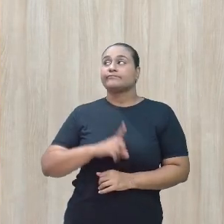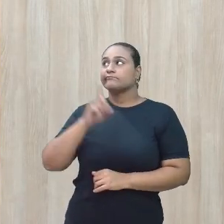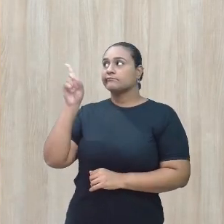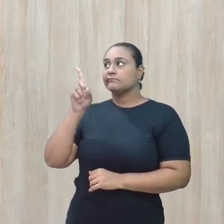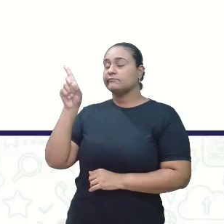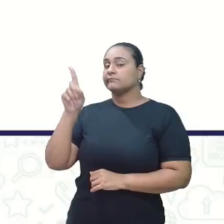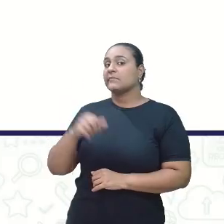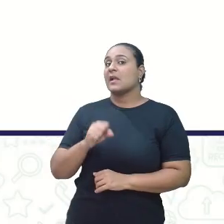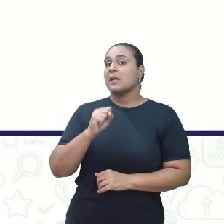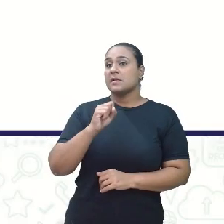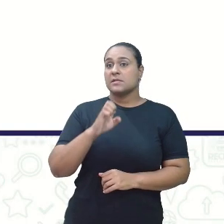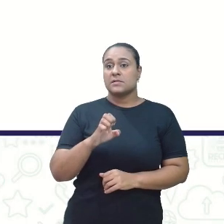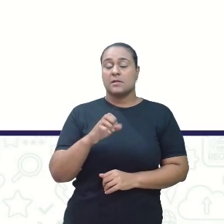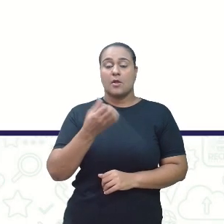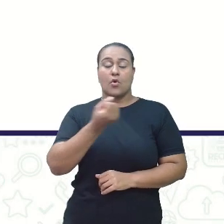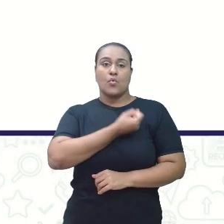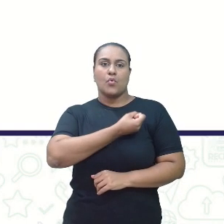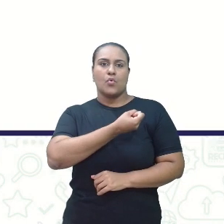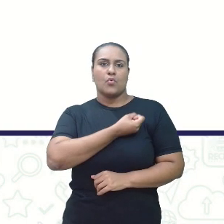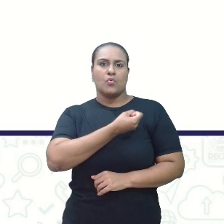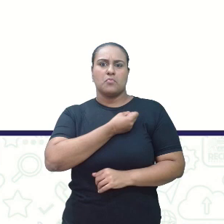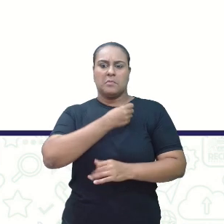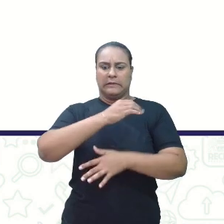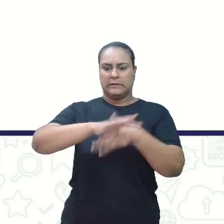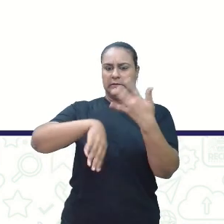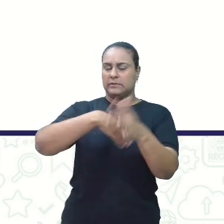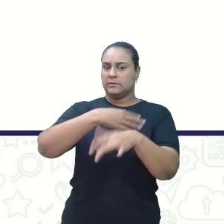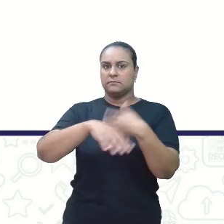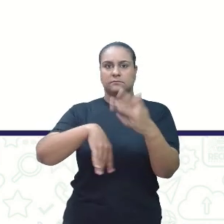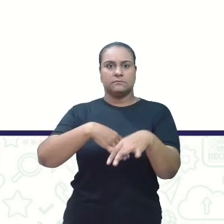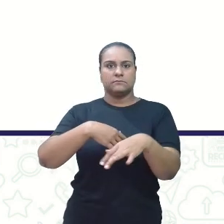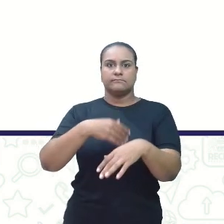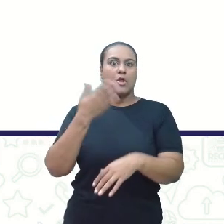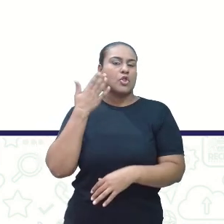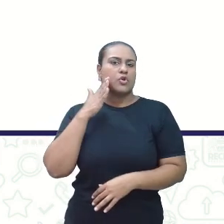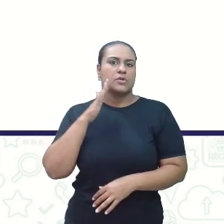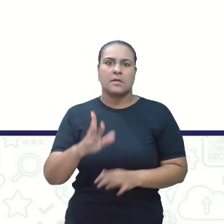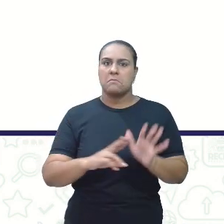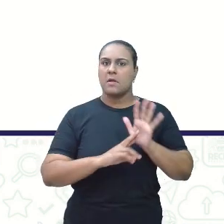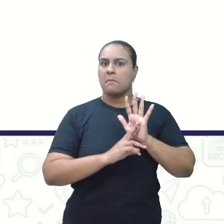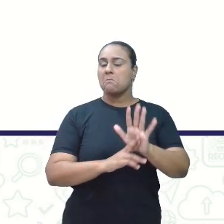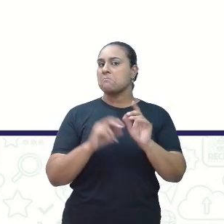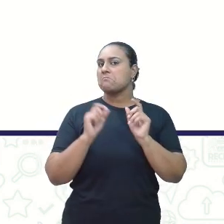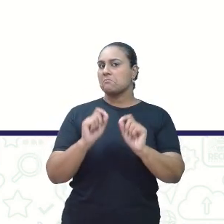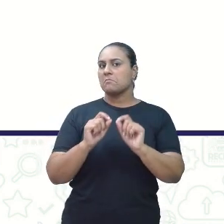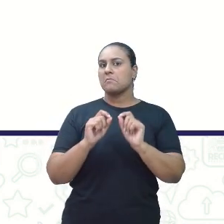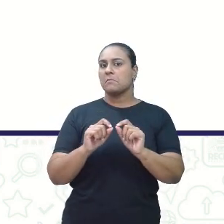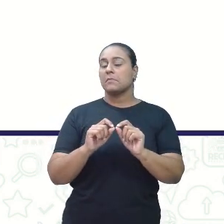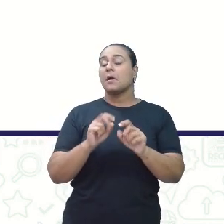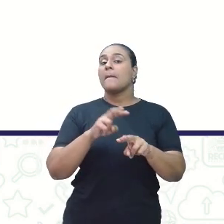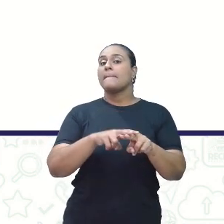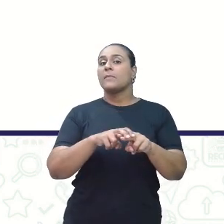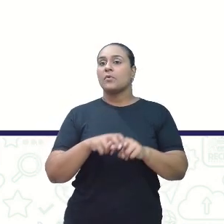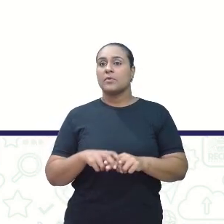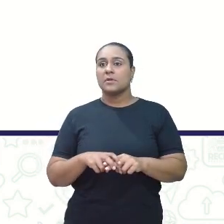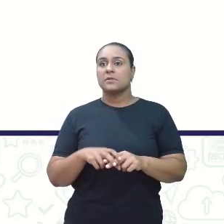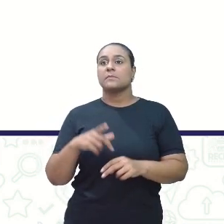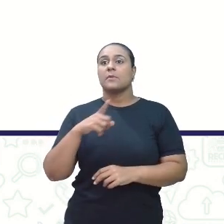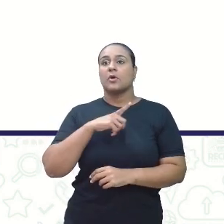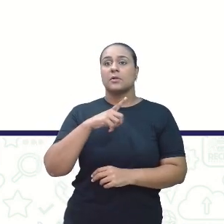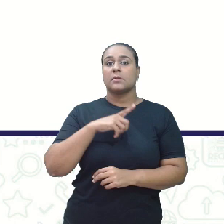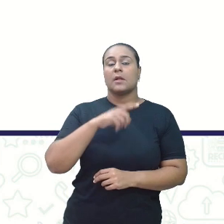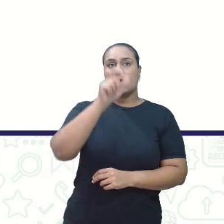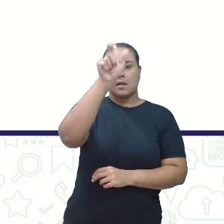esse número tivesse solto, eu não ia saber o que ele representaria. Por isso, em cima dessas duas colunas tem